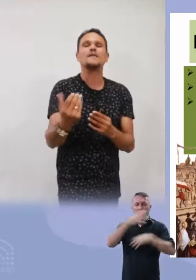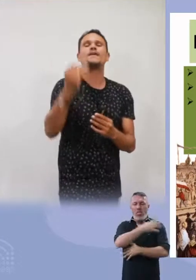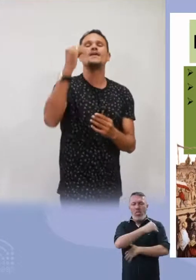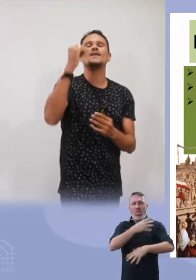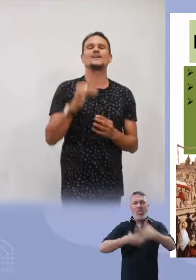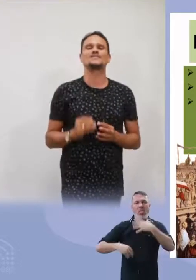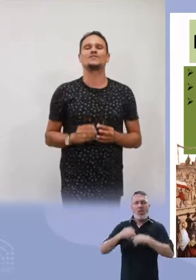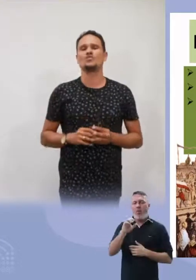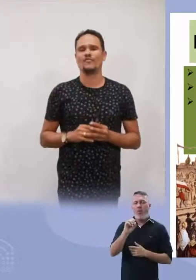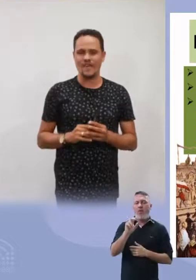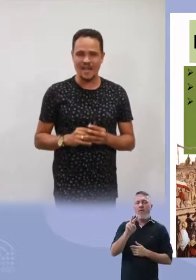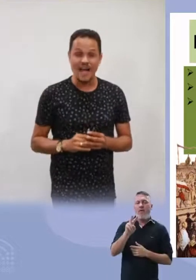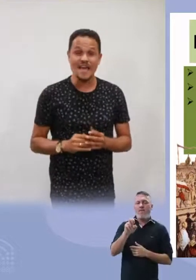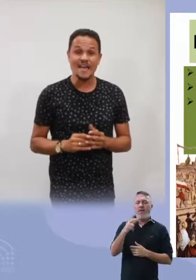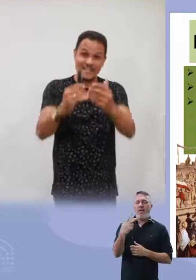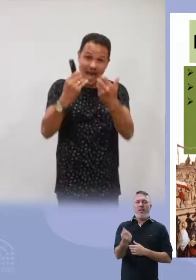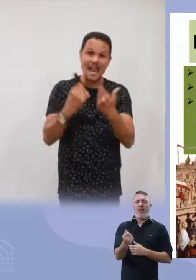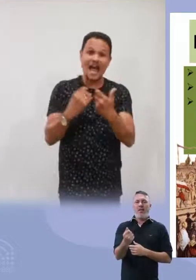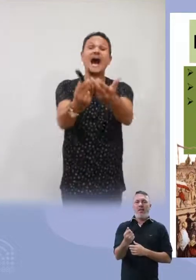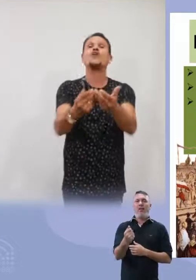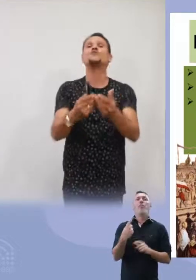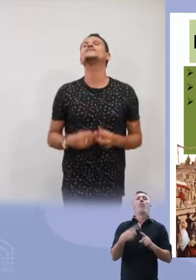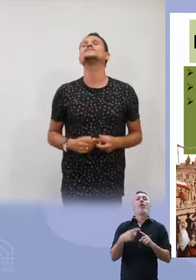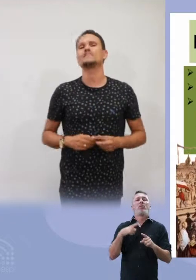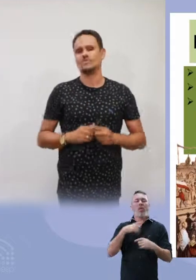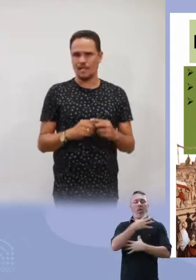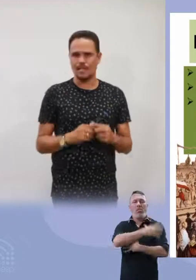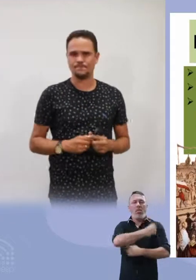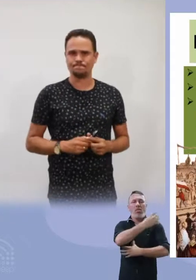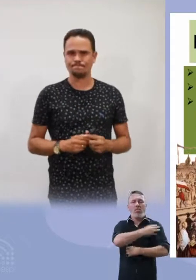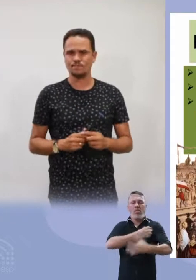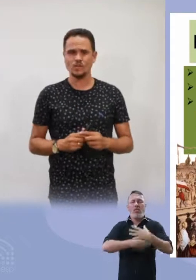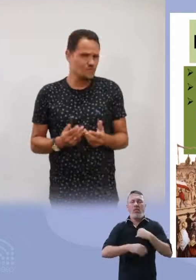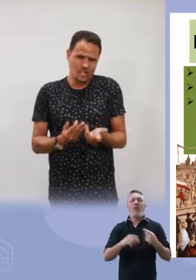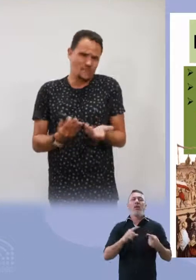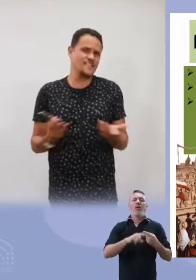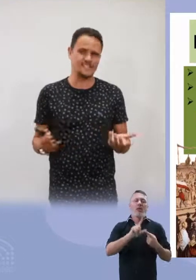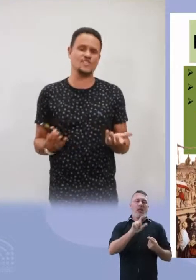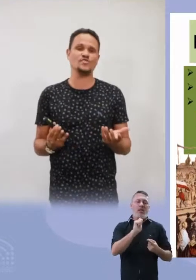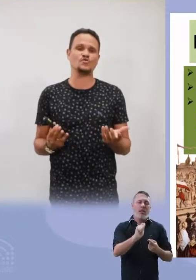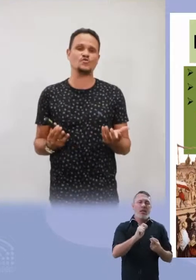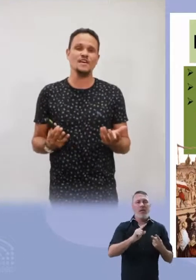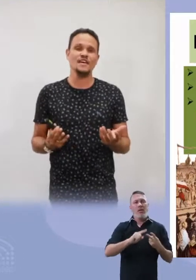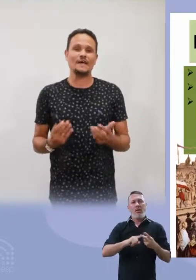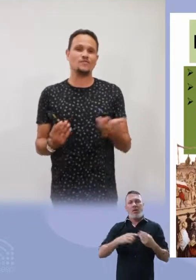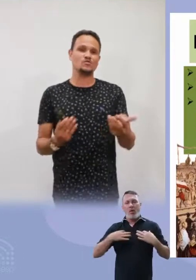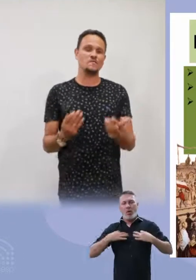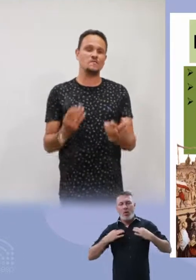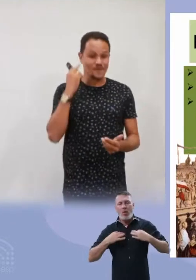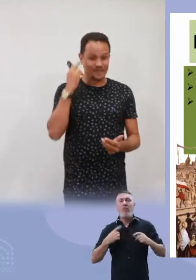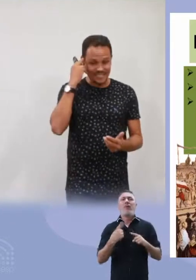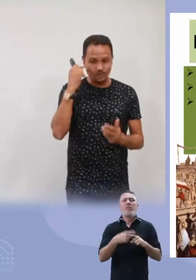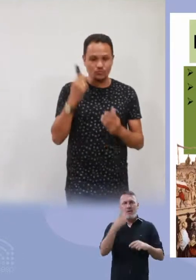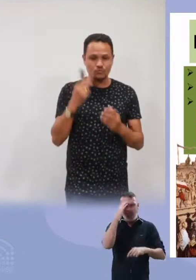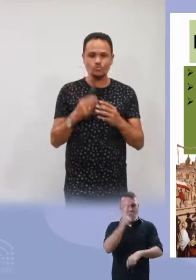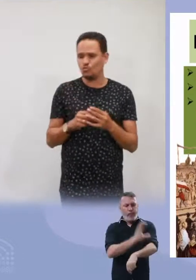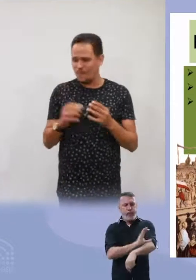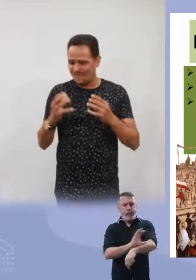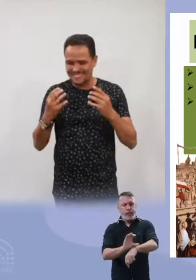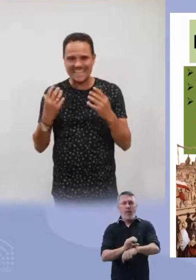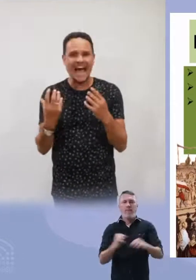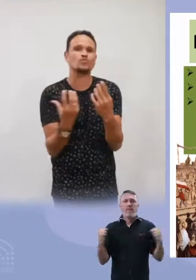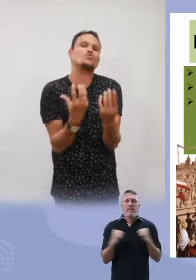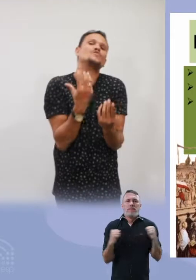plantações pela criação de ovelha e dela a obtenção de lã. Você não vai esquecer disso. Tá, professor, mas mesmo assim está